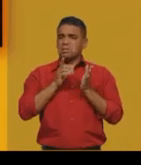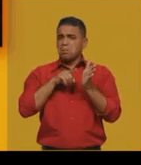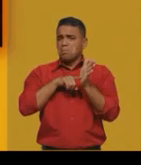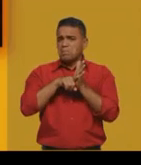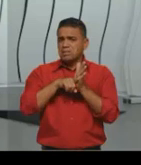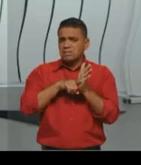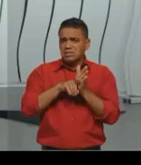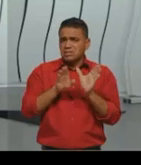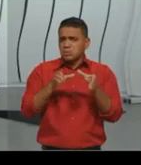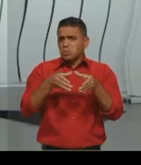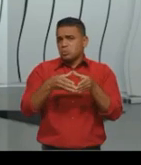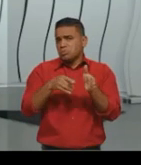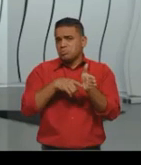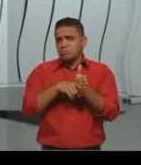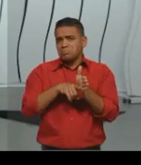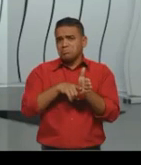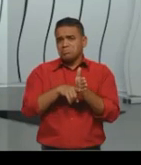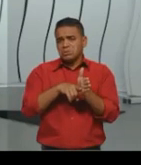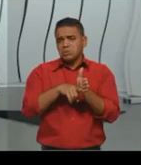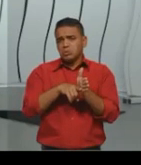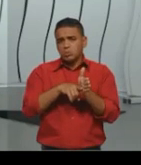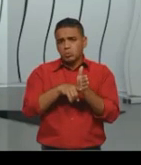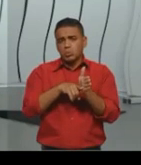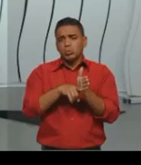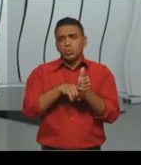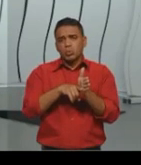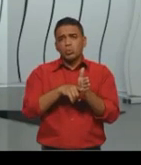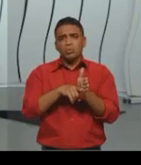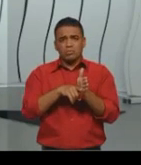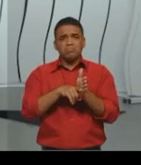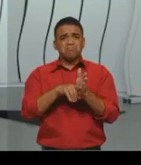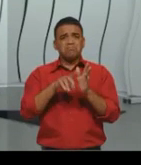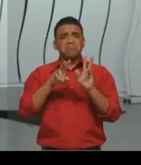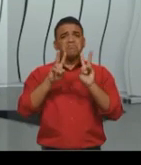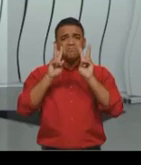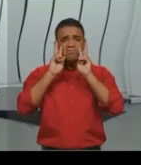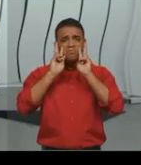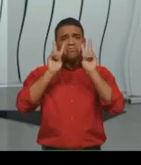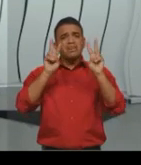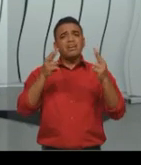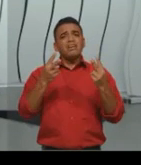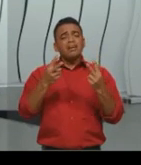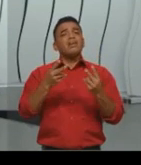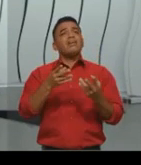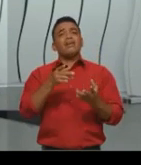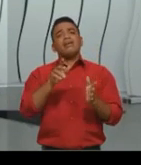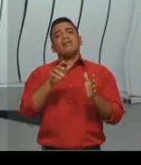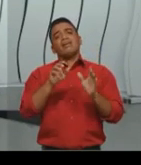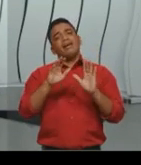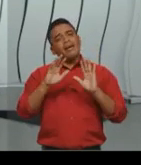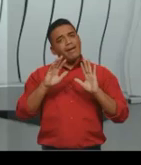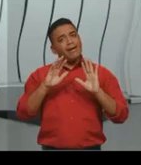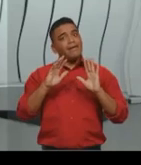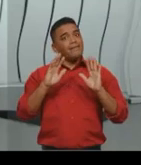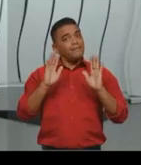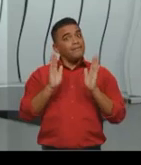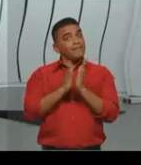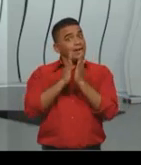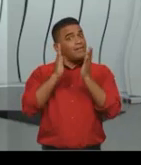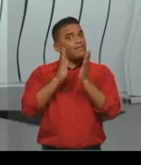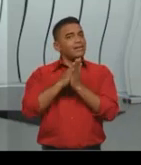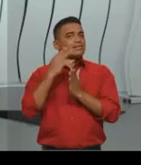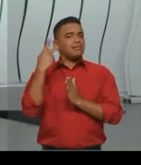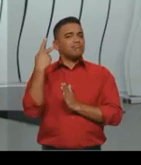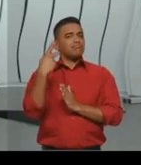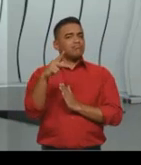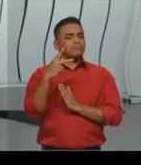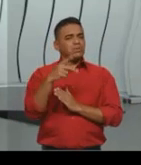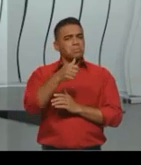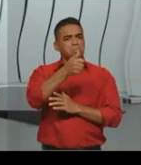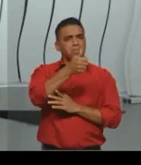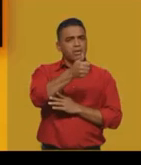estudiosos, scholars, reconhecem como aniversário de Shakespeare. Então seria